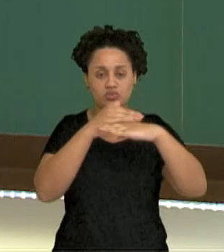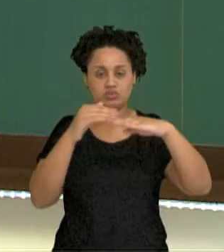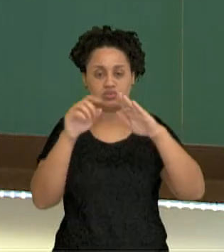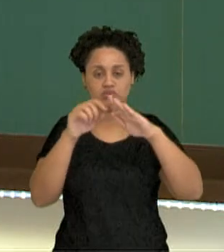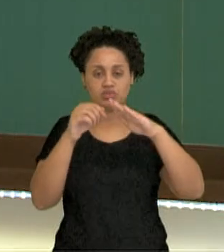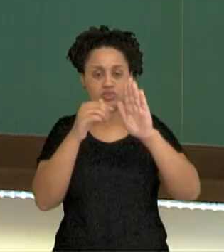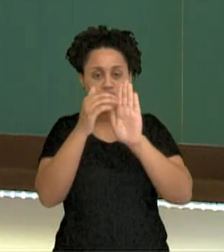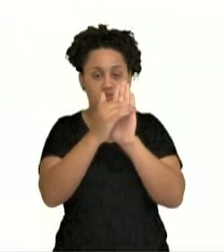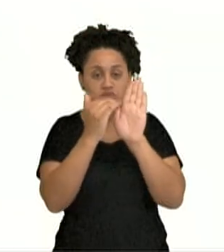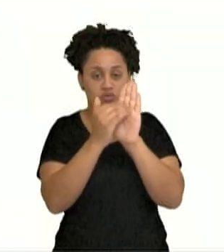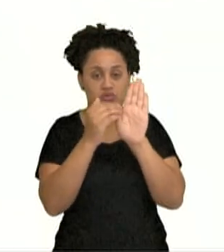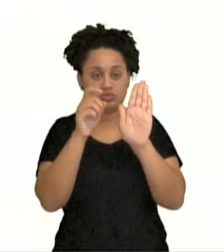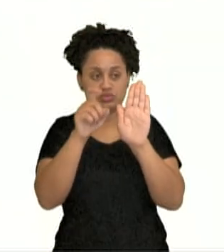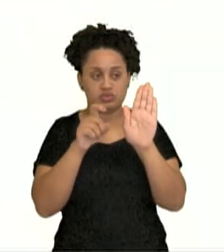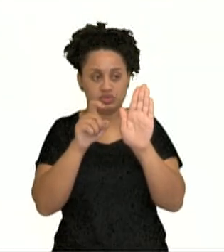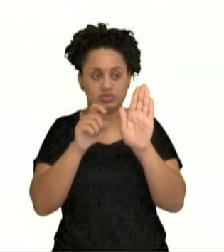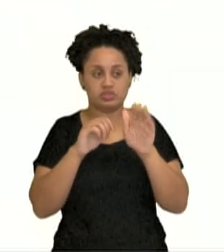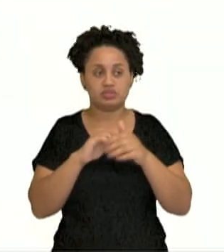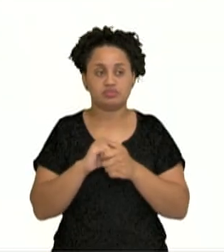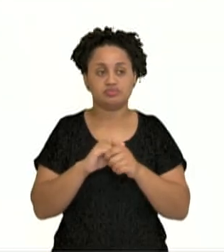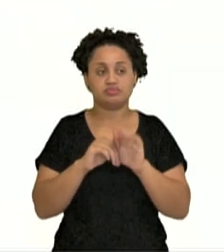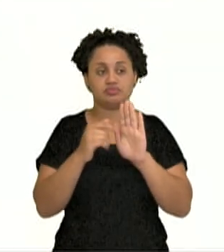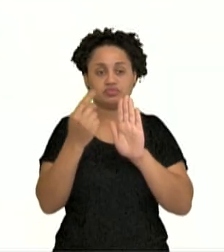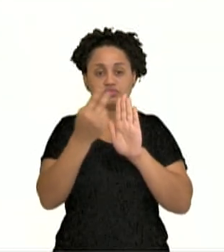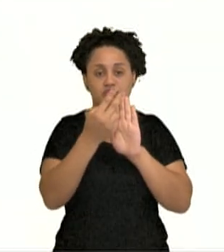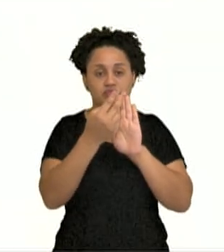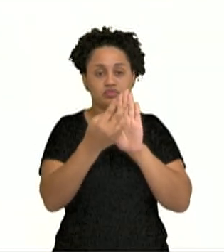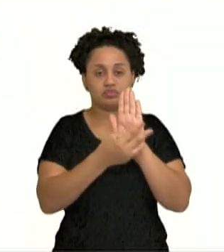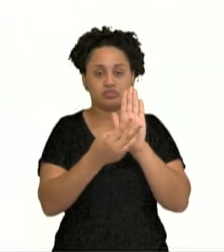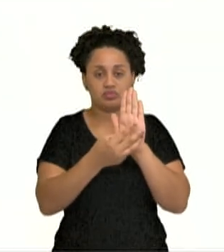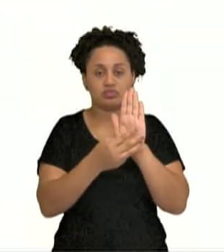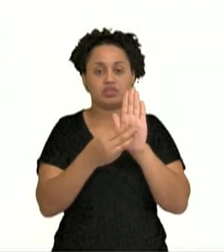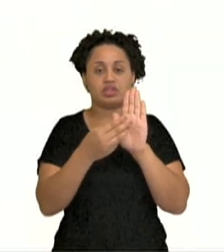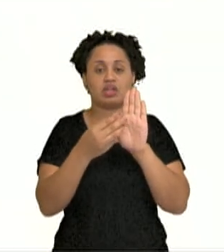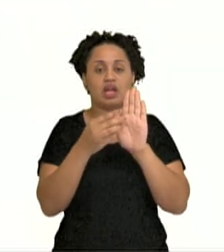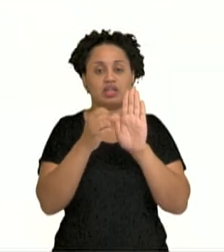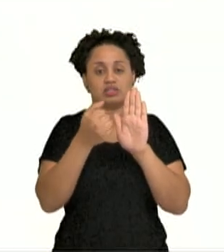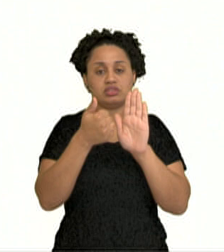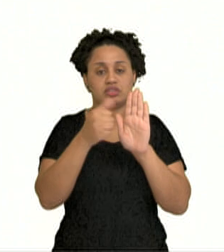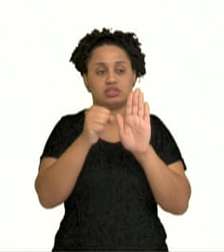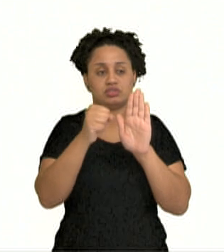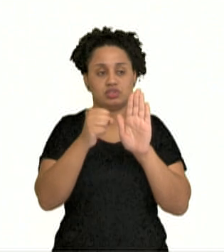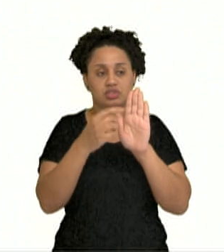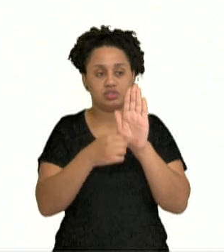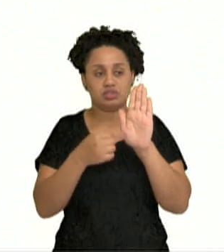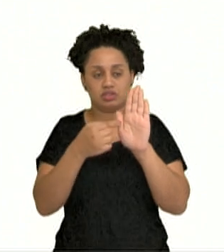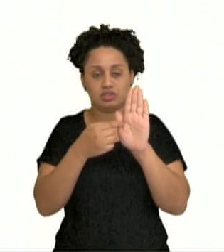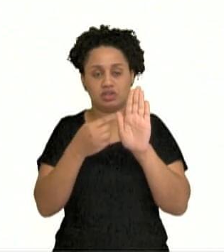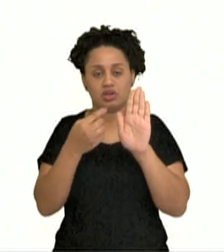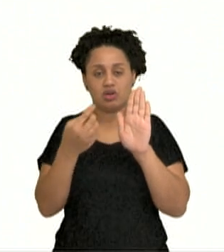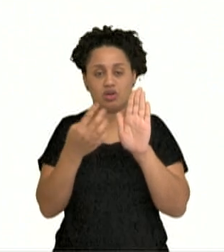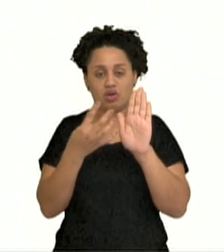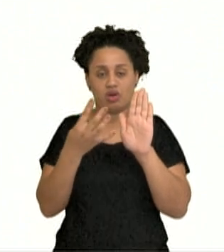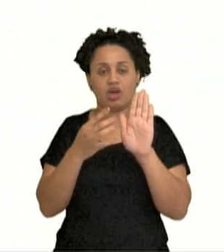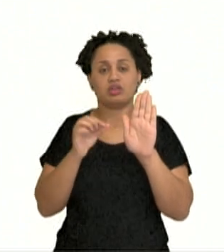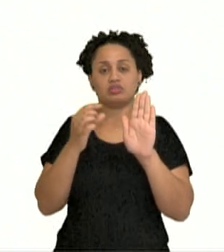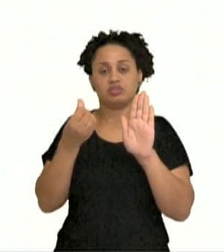no segundo e terceiro quadrante, você vai relacionar com os 180 graus e no quarto quadrante com um ângulo